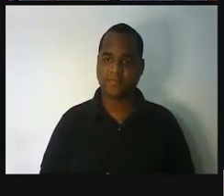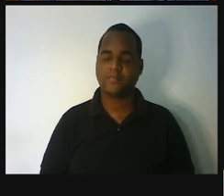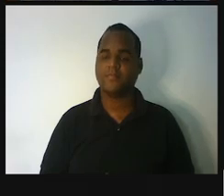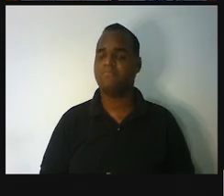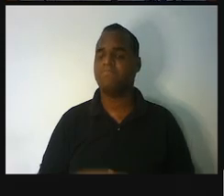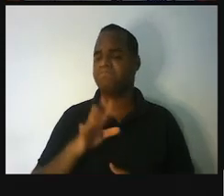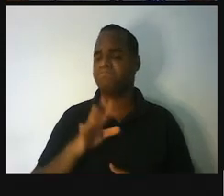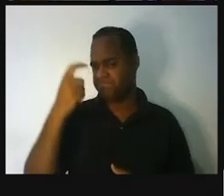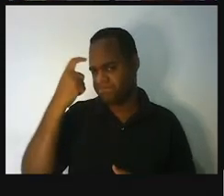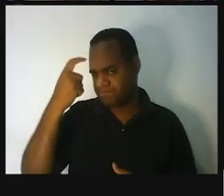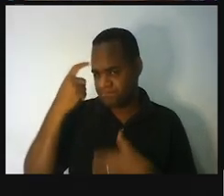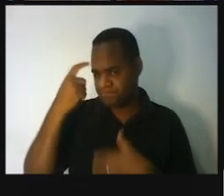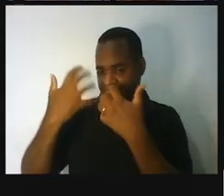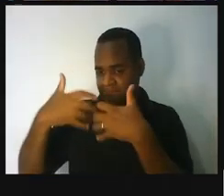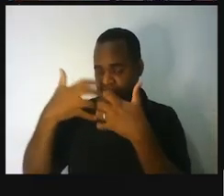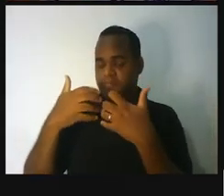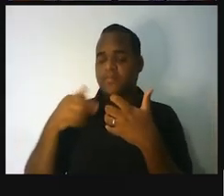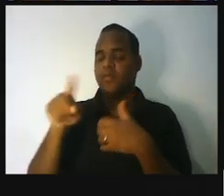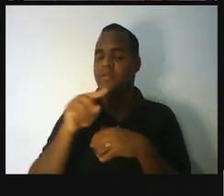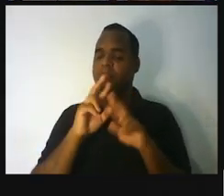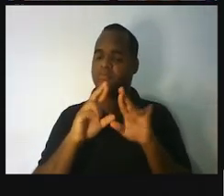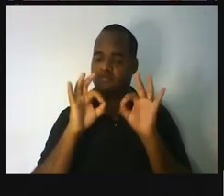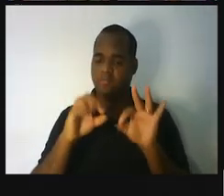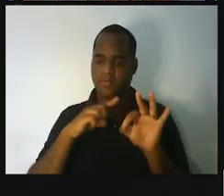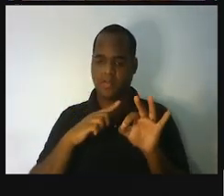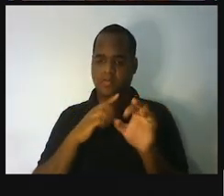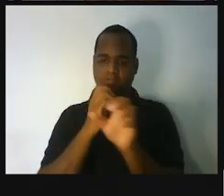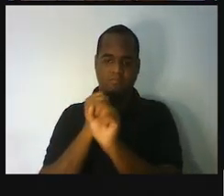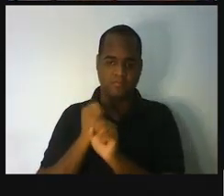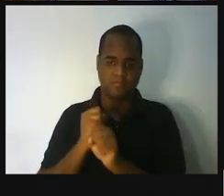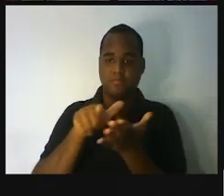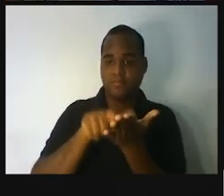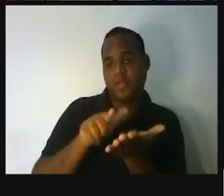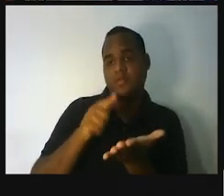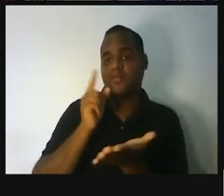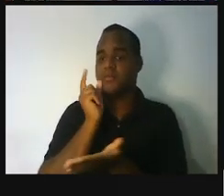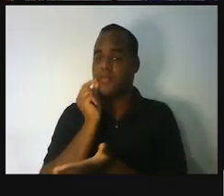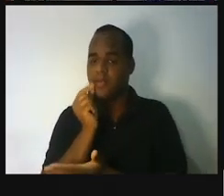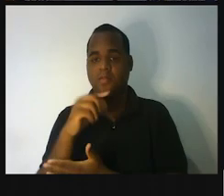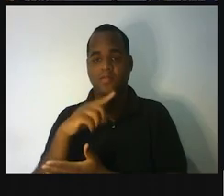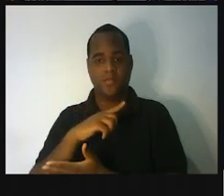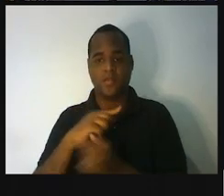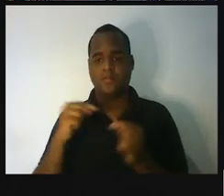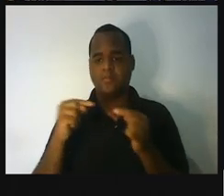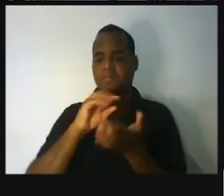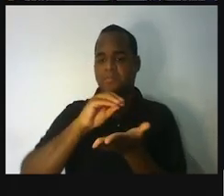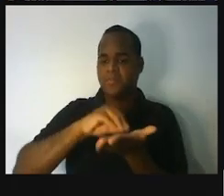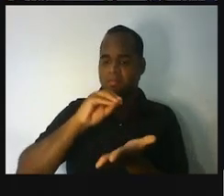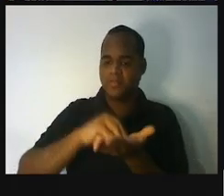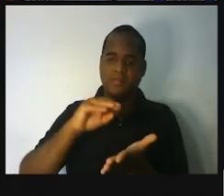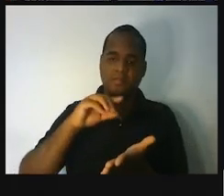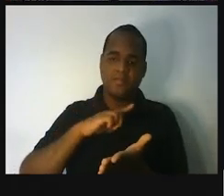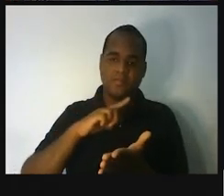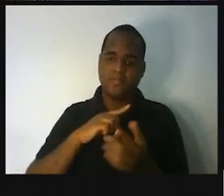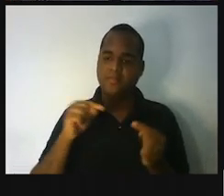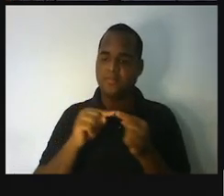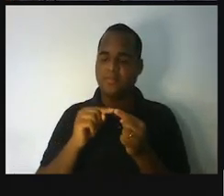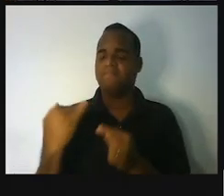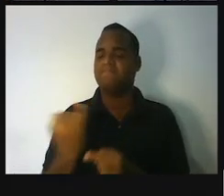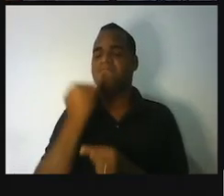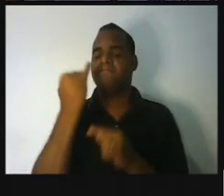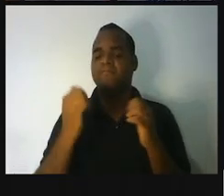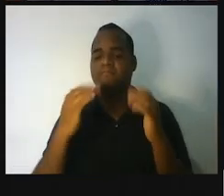raciocínio. Já temos a calculadora, temos o papel, temos o lápis, só não pode faltar o quê? O mais